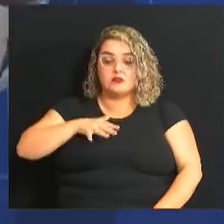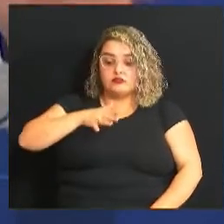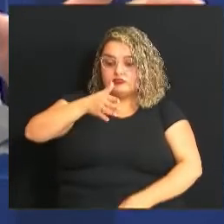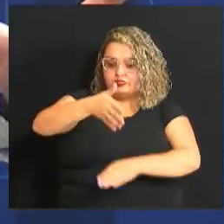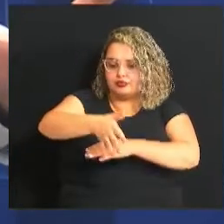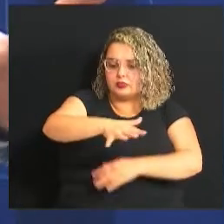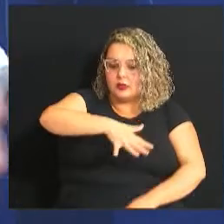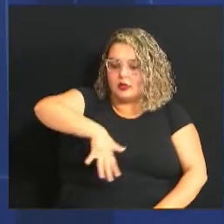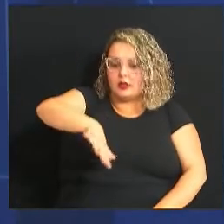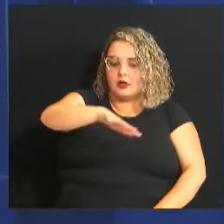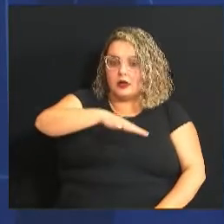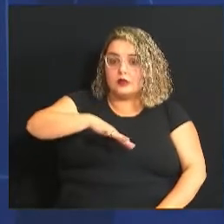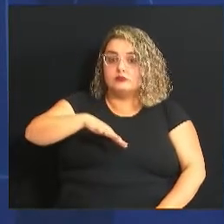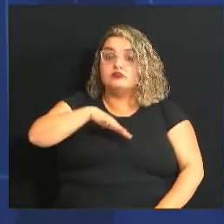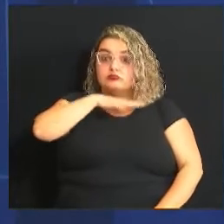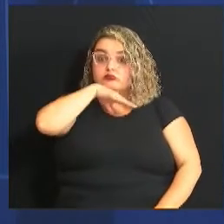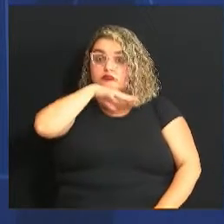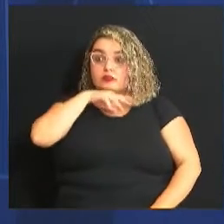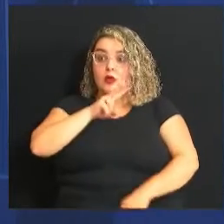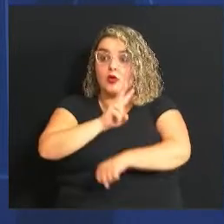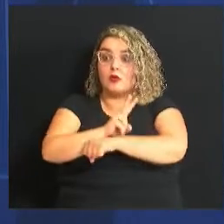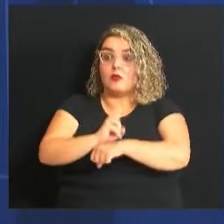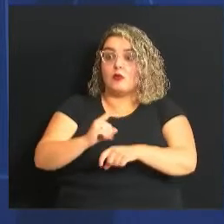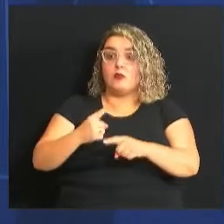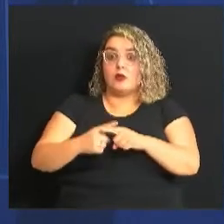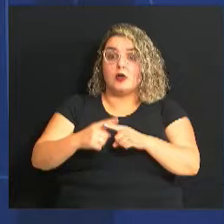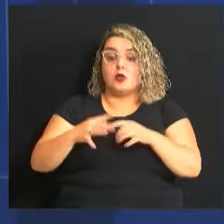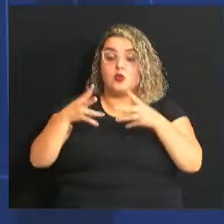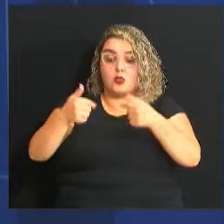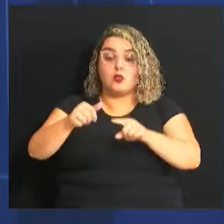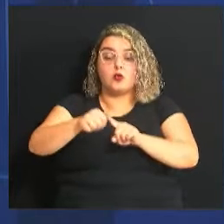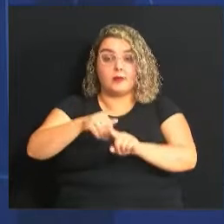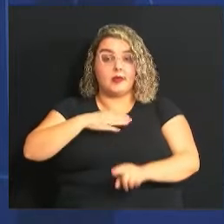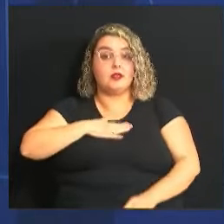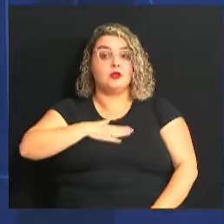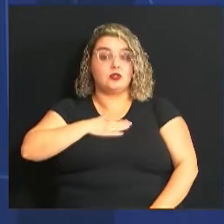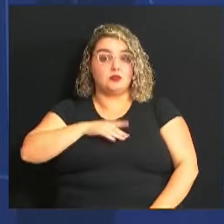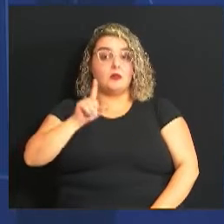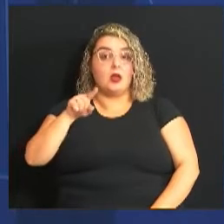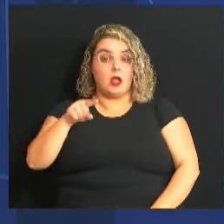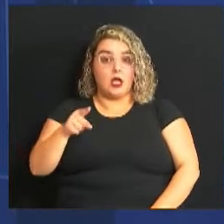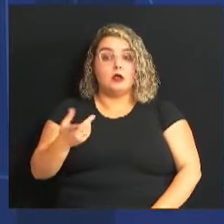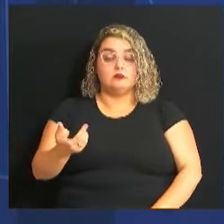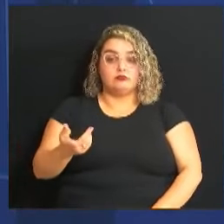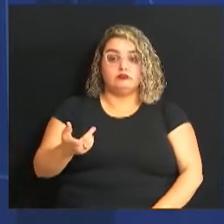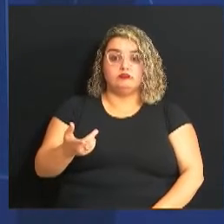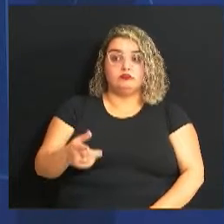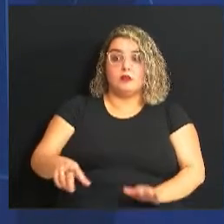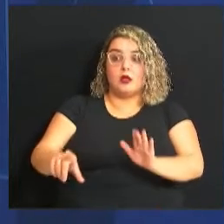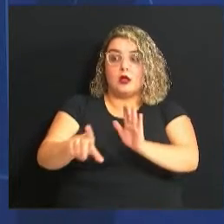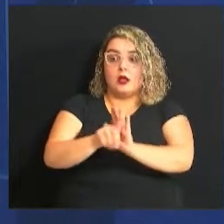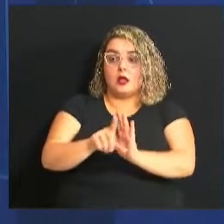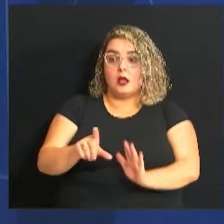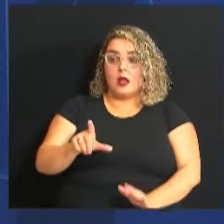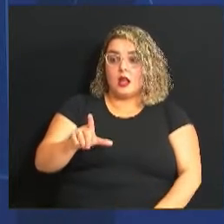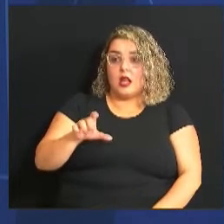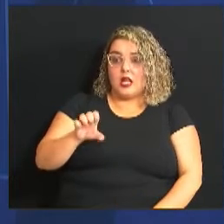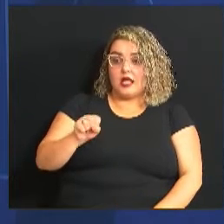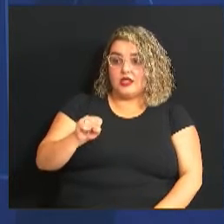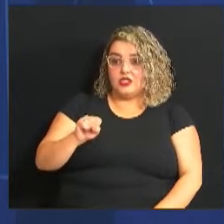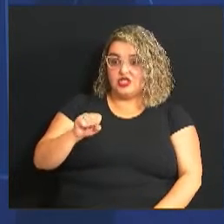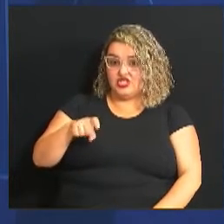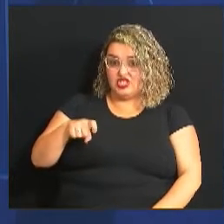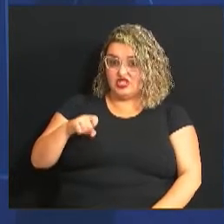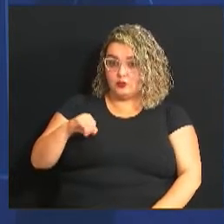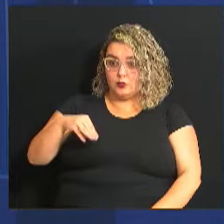agora com os cuidados, porque todo mês de agosto é época de abordar sobre a leishmaniose, que não tem cura